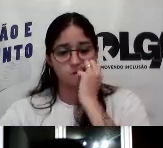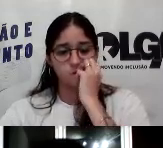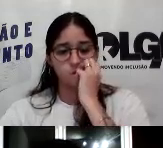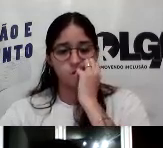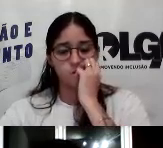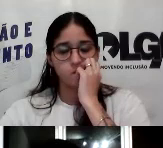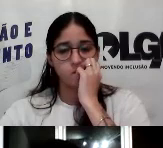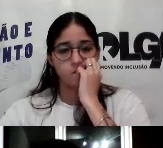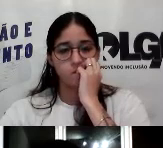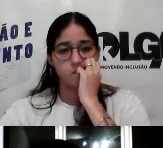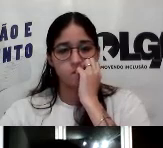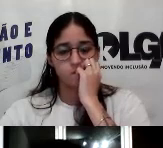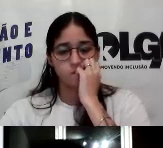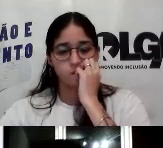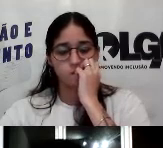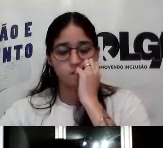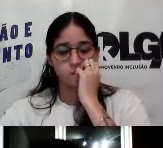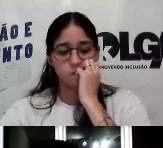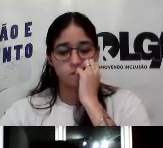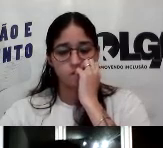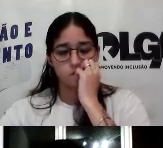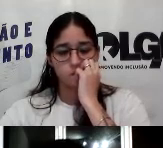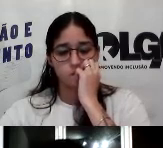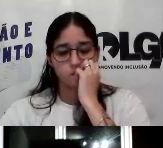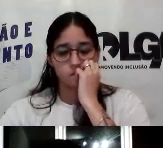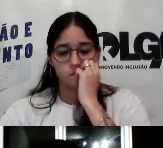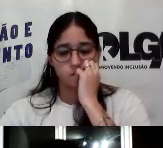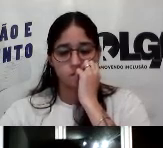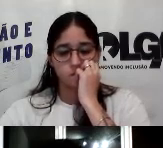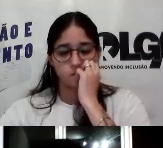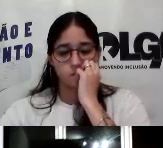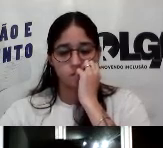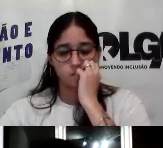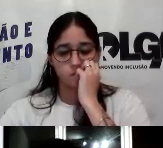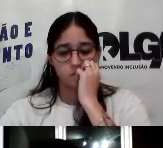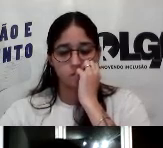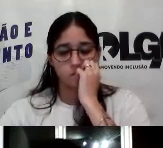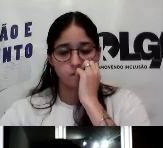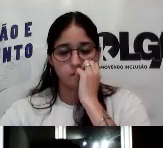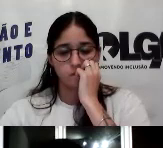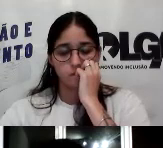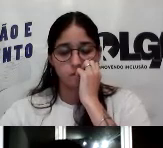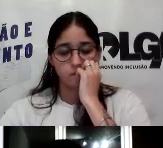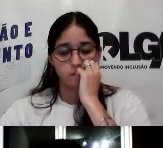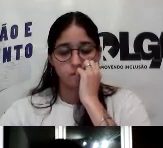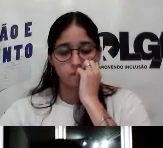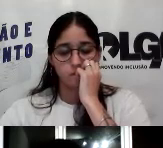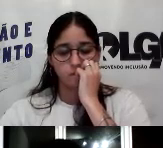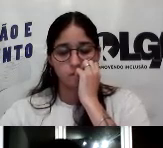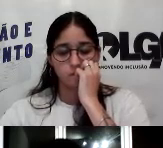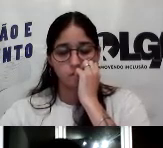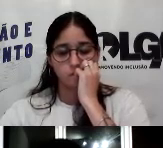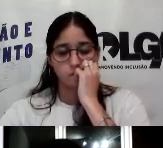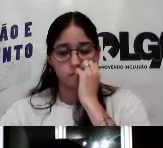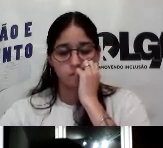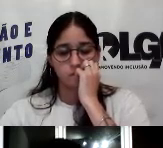bebê. Como se o pai fosse sempre forte, o pai fosse sempre preparado para se comunicar, o pai